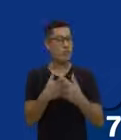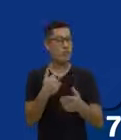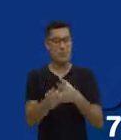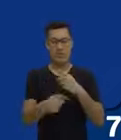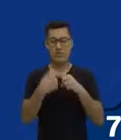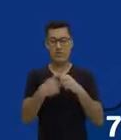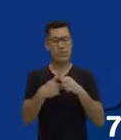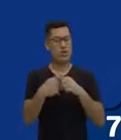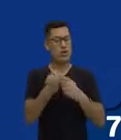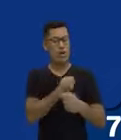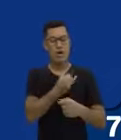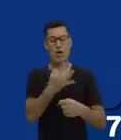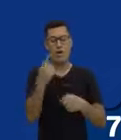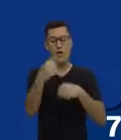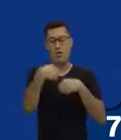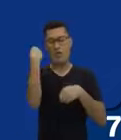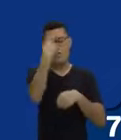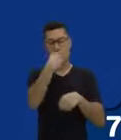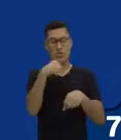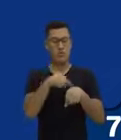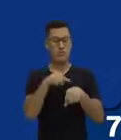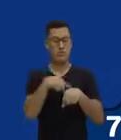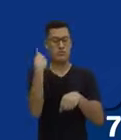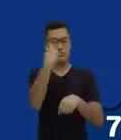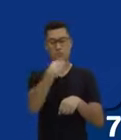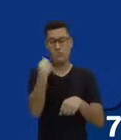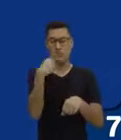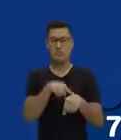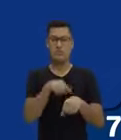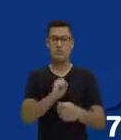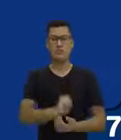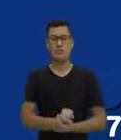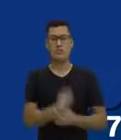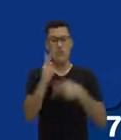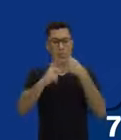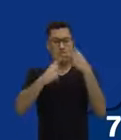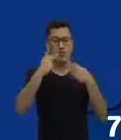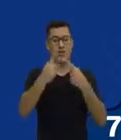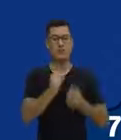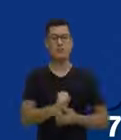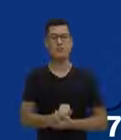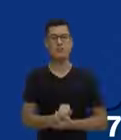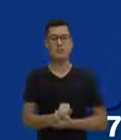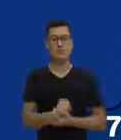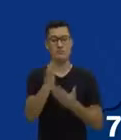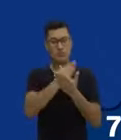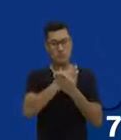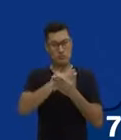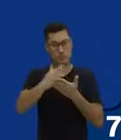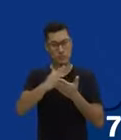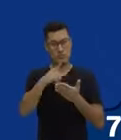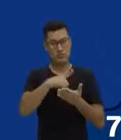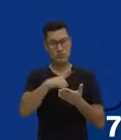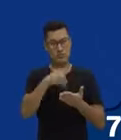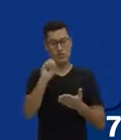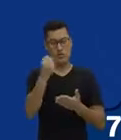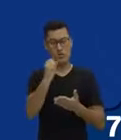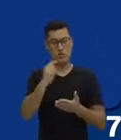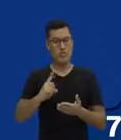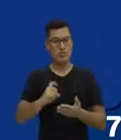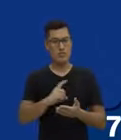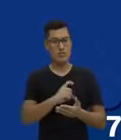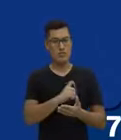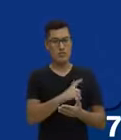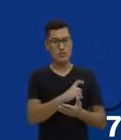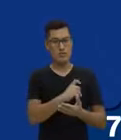E ele colocou de hora em hora, não quis colocar de minuto em minuto, tá? Então ele falou o seguinte... Se inicialmente existem 8 bactérias nesse